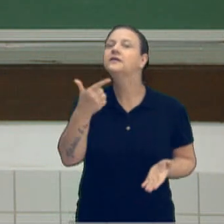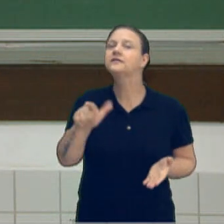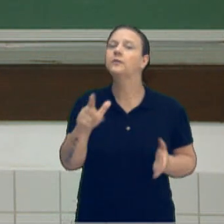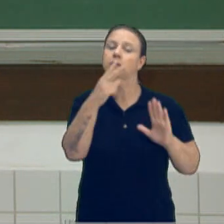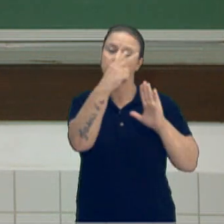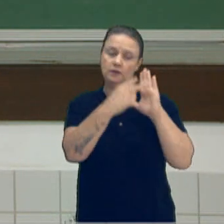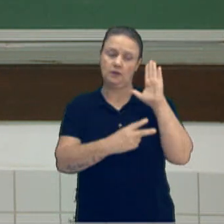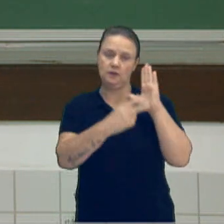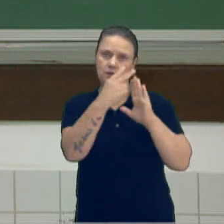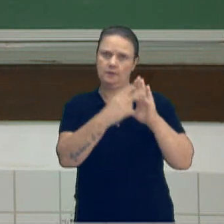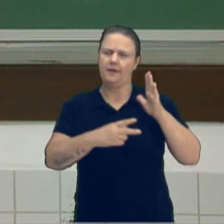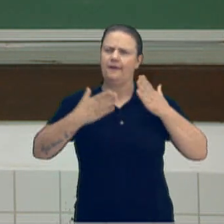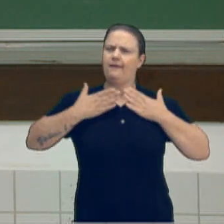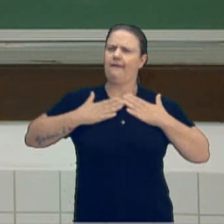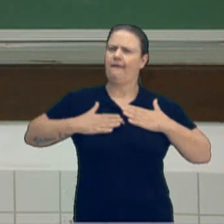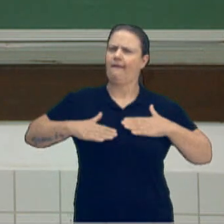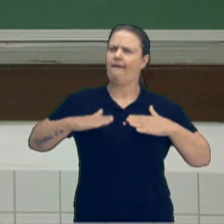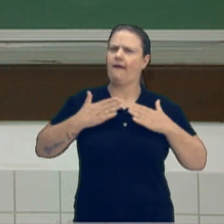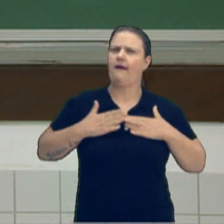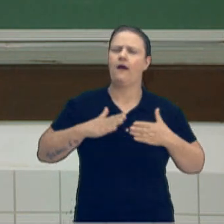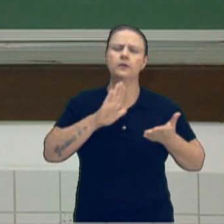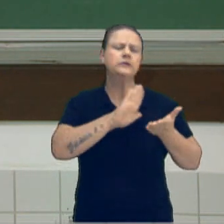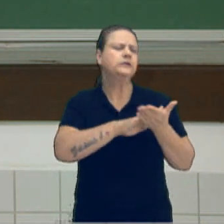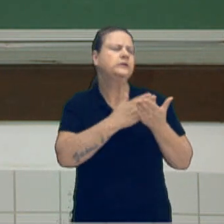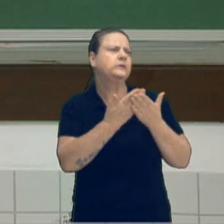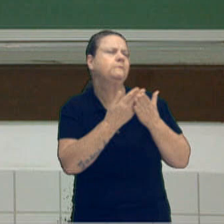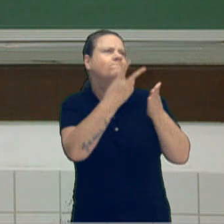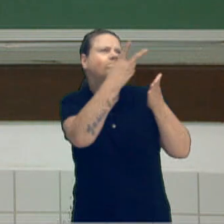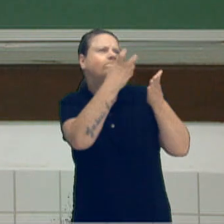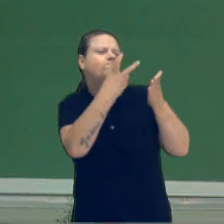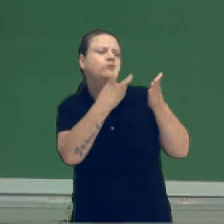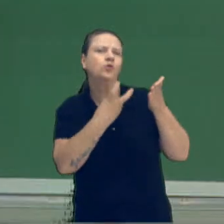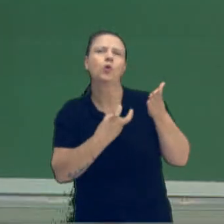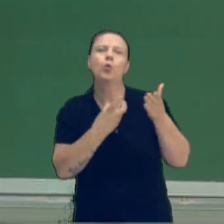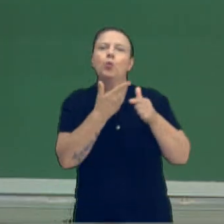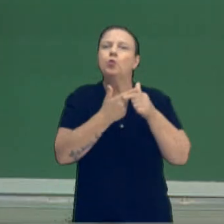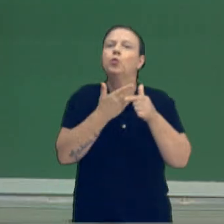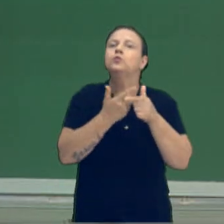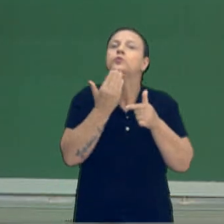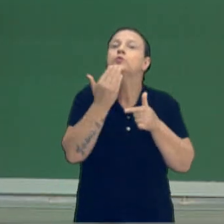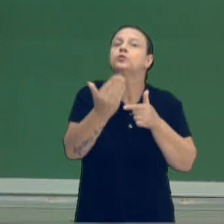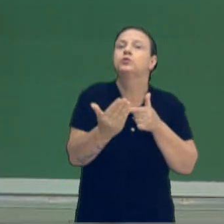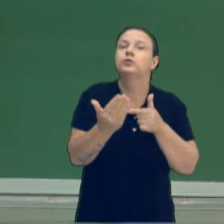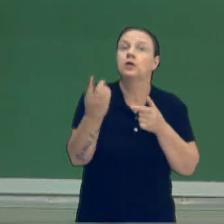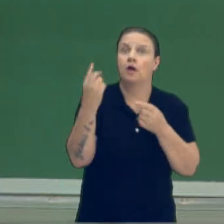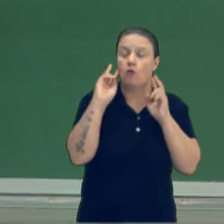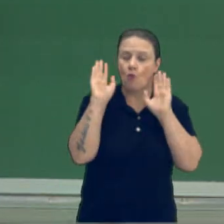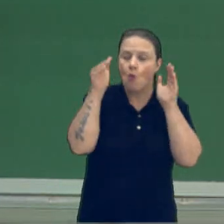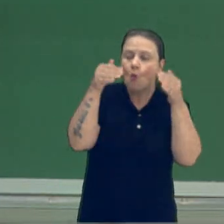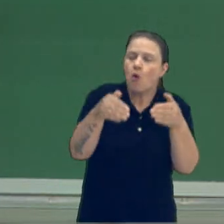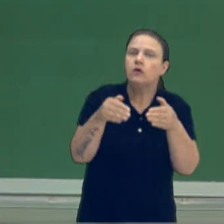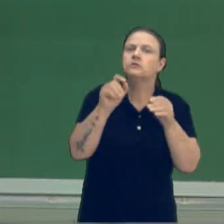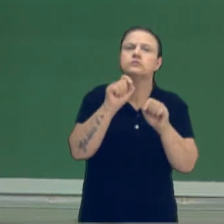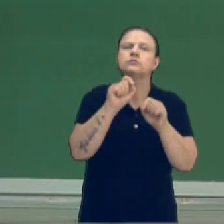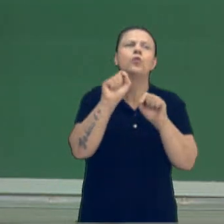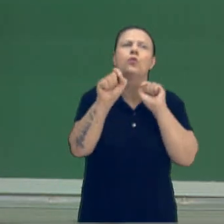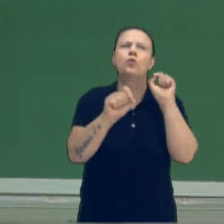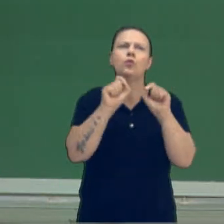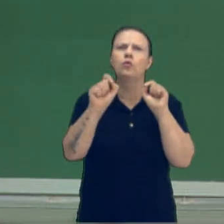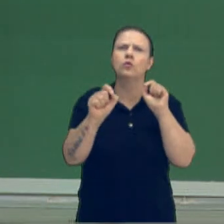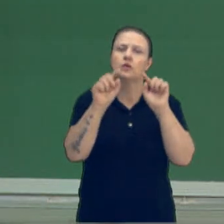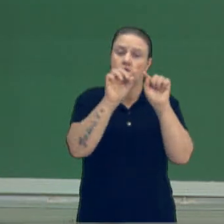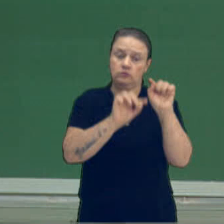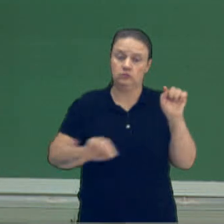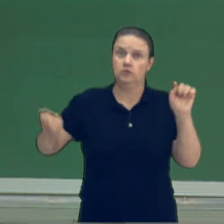nossa leitura com calma, tá? Tentando interpretar o que o problema está pedindo. A gente volta a olhar para o gráfico e vamos tentar identificar o que a gente tem